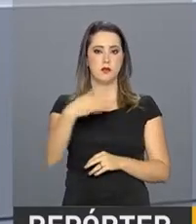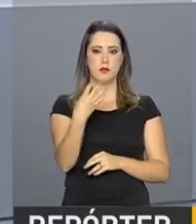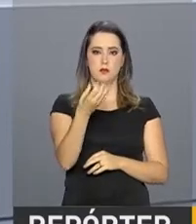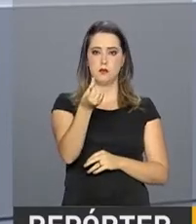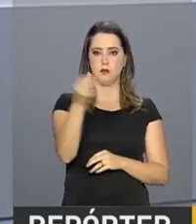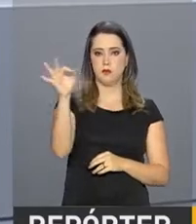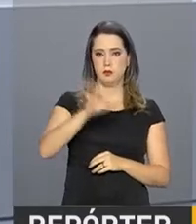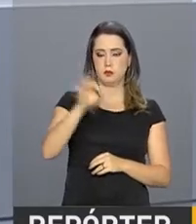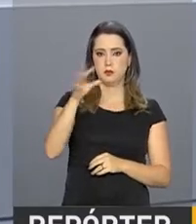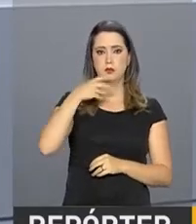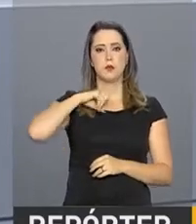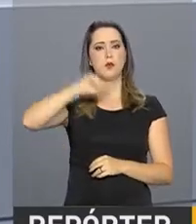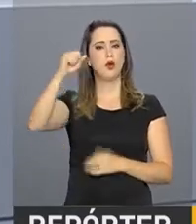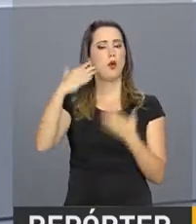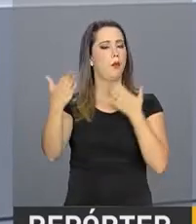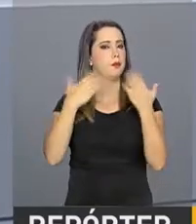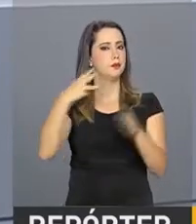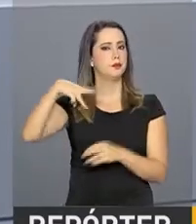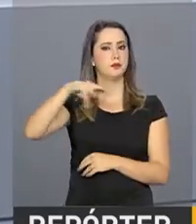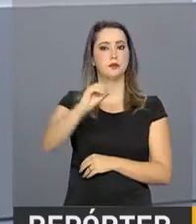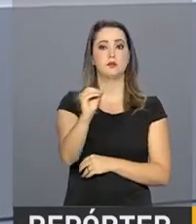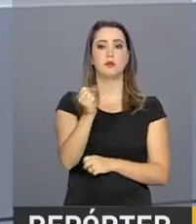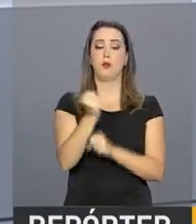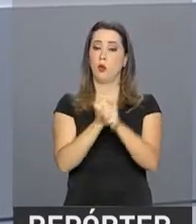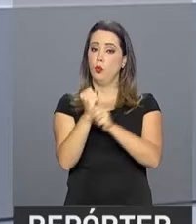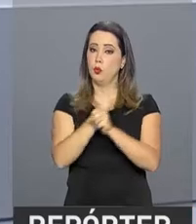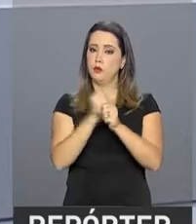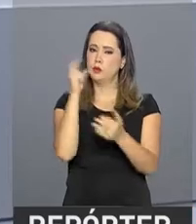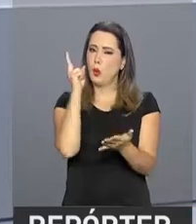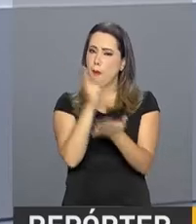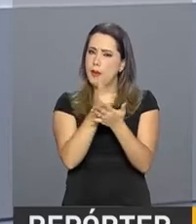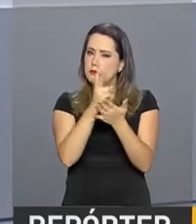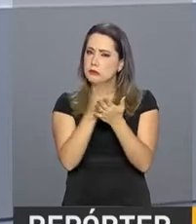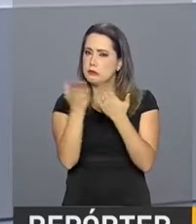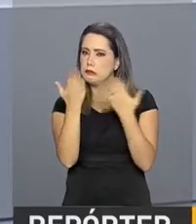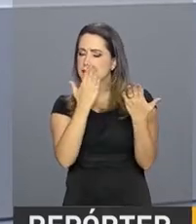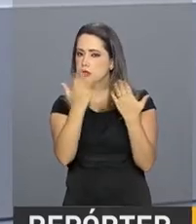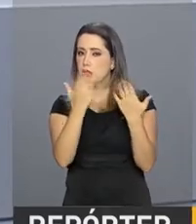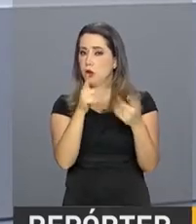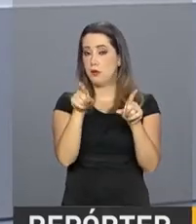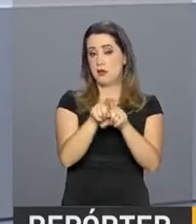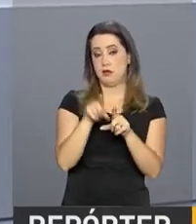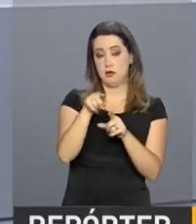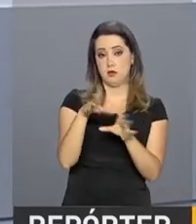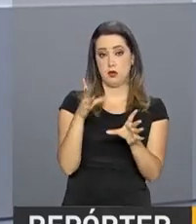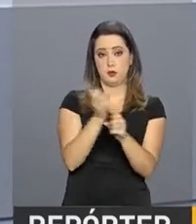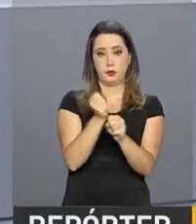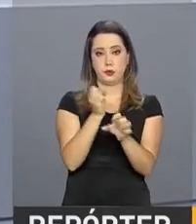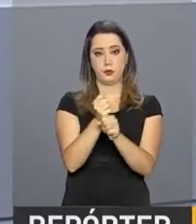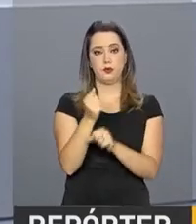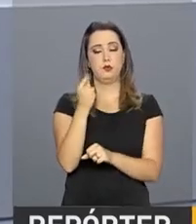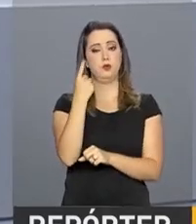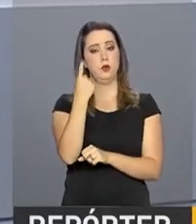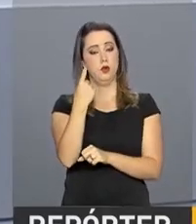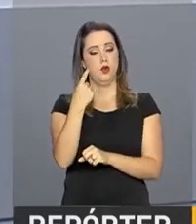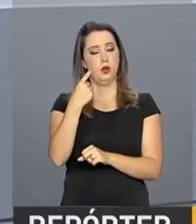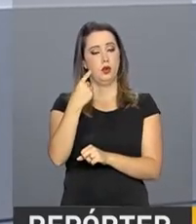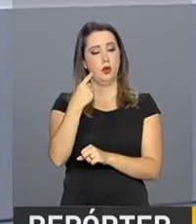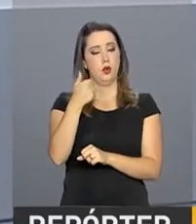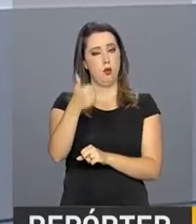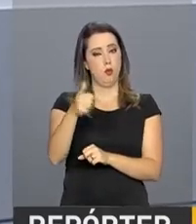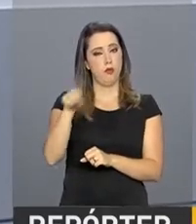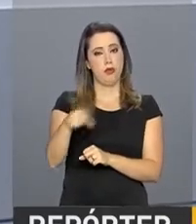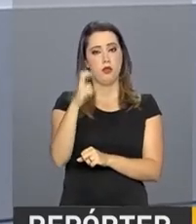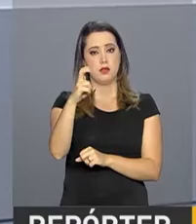em abril na comparação com março no ano na mesma comparação o resultado acumulado chega a 1,55 por cento